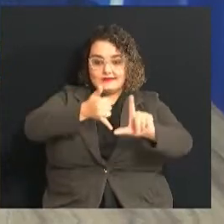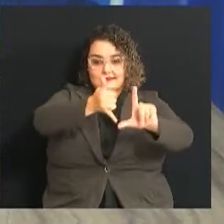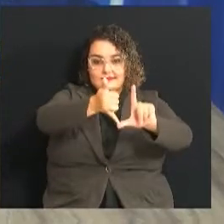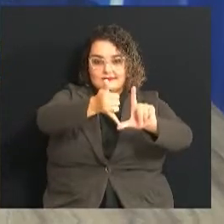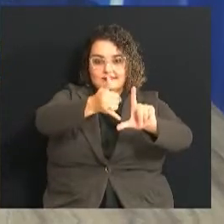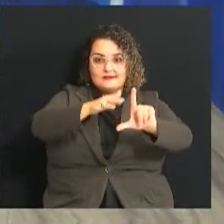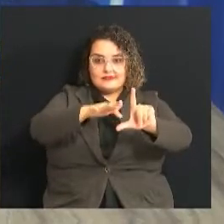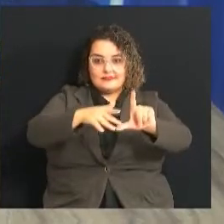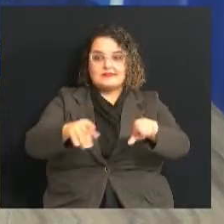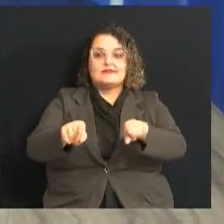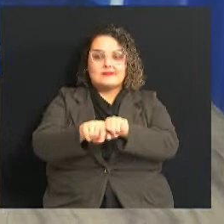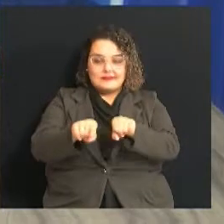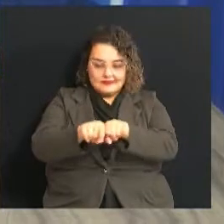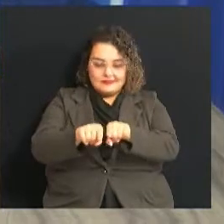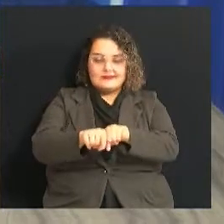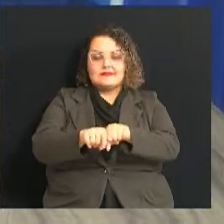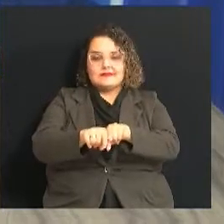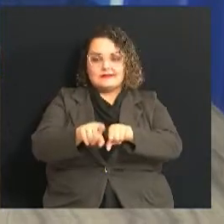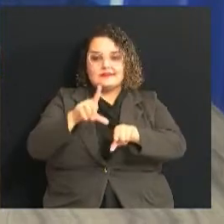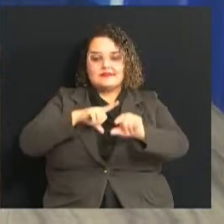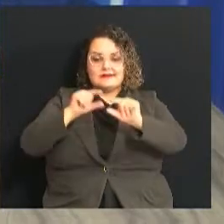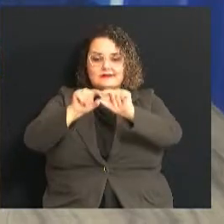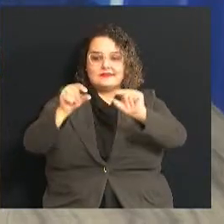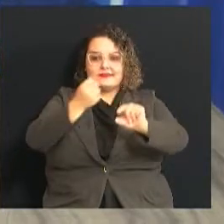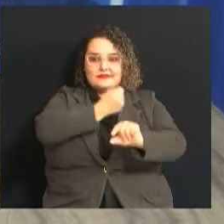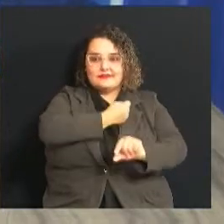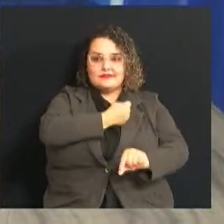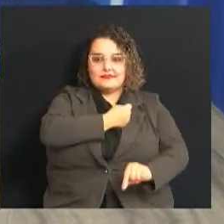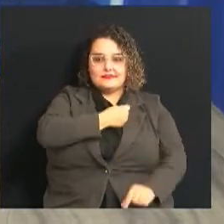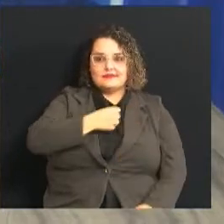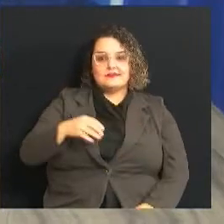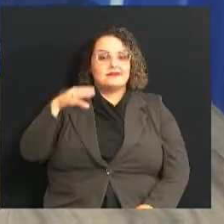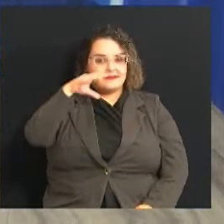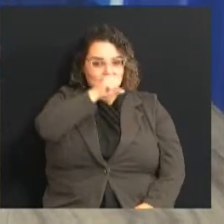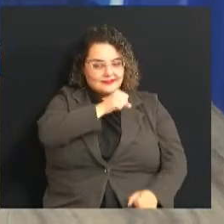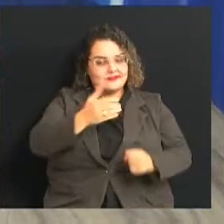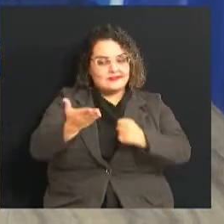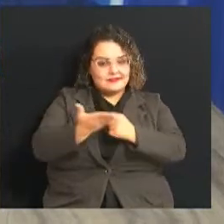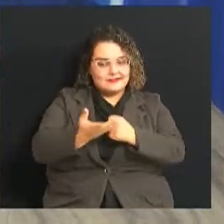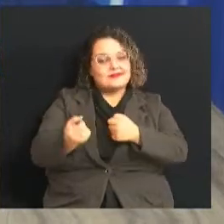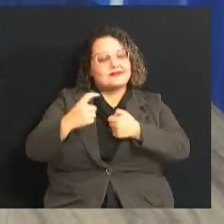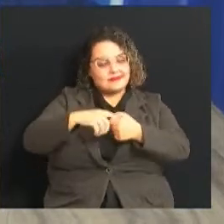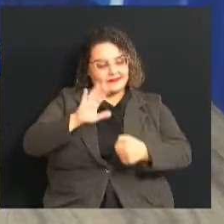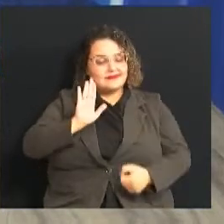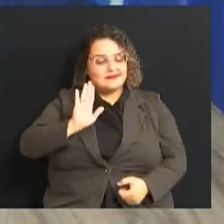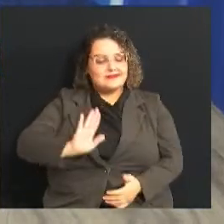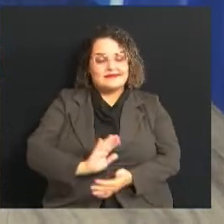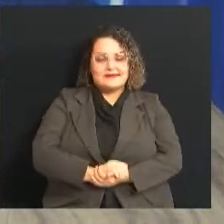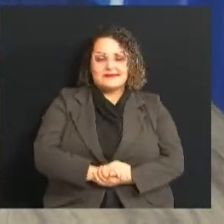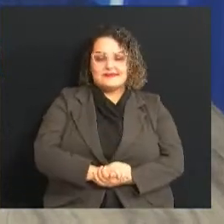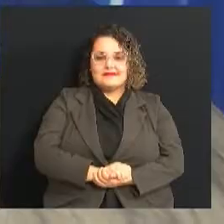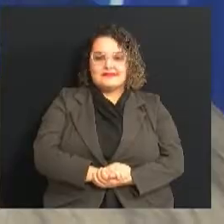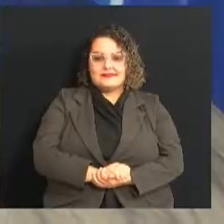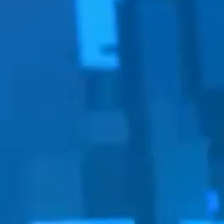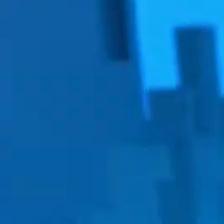Code, também aparece aí no seu celular. Rápido intervalo, a gente volta já já.